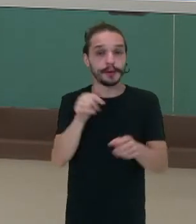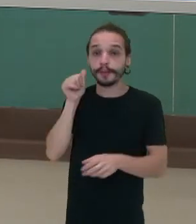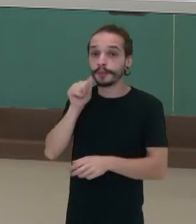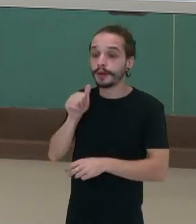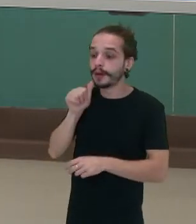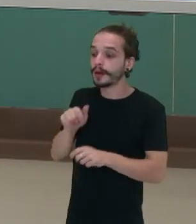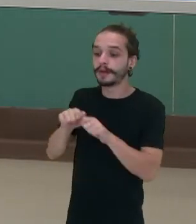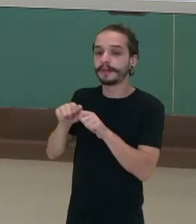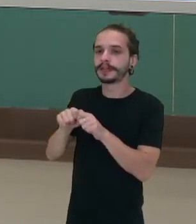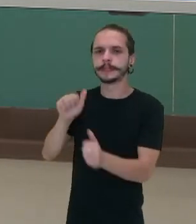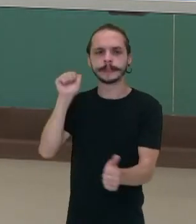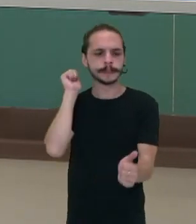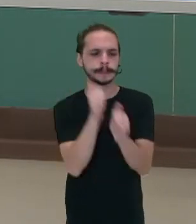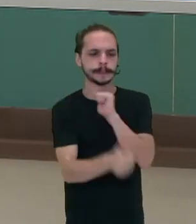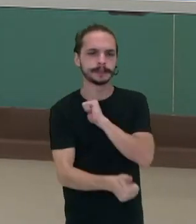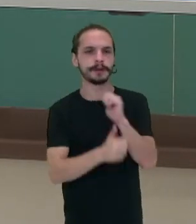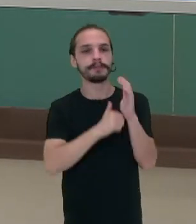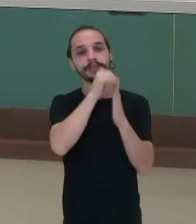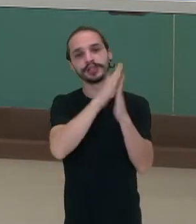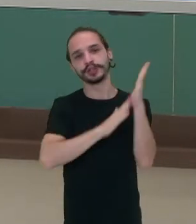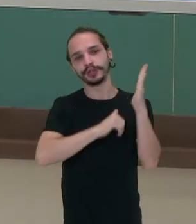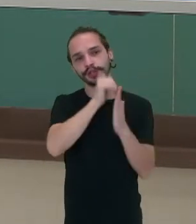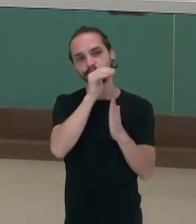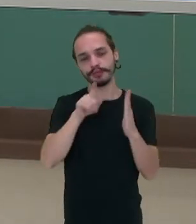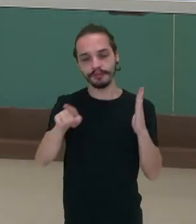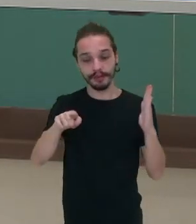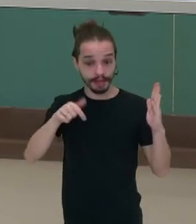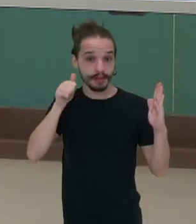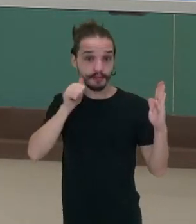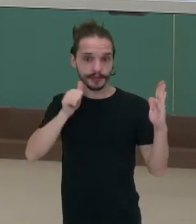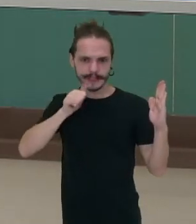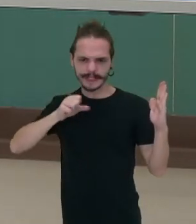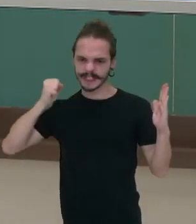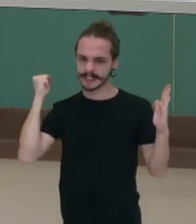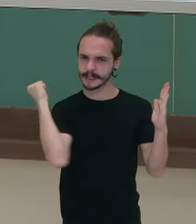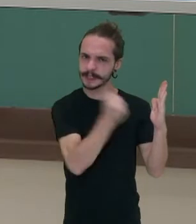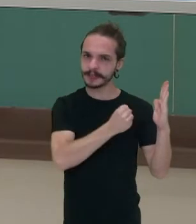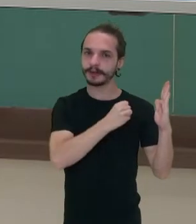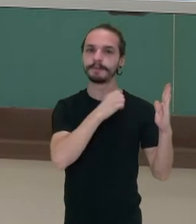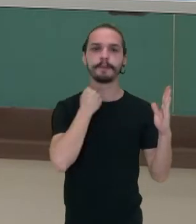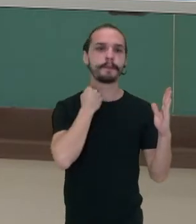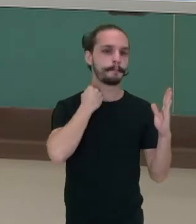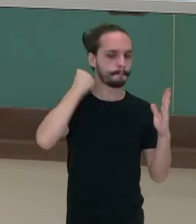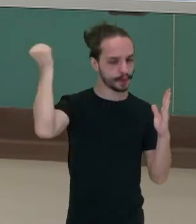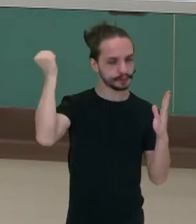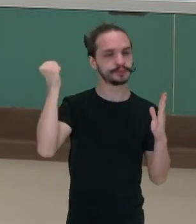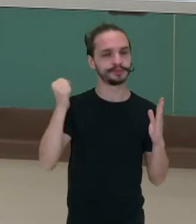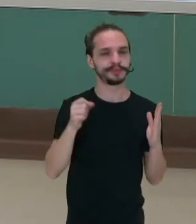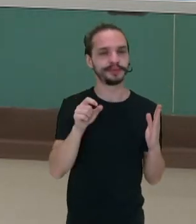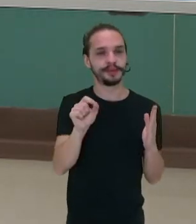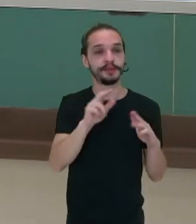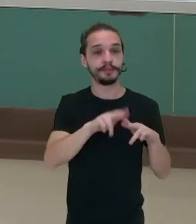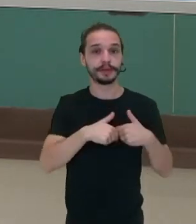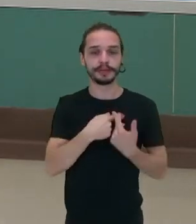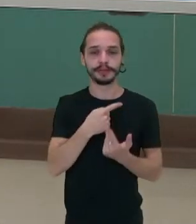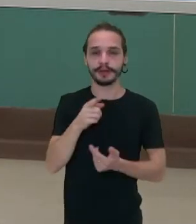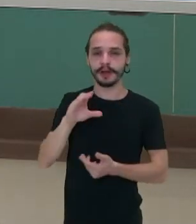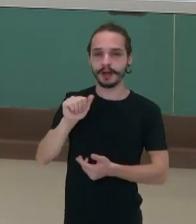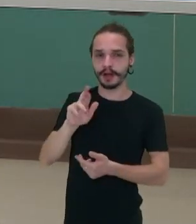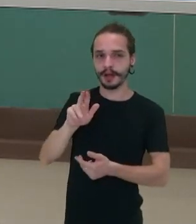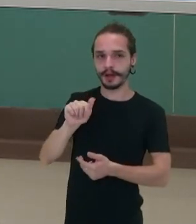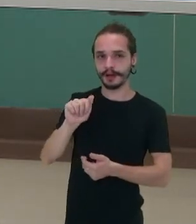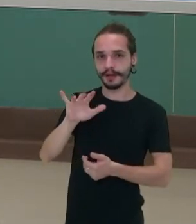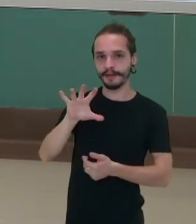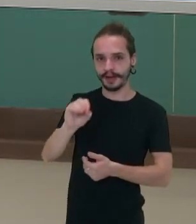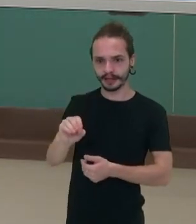ela fez uma vingança através da pintura, então tem ela aqui decapitando ela com ódio, decapitando, lembrando que Caravaggio tem uma versão dessa pintura,